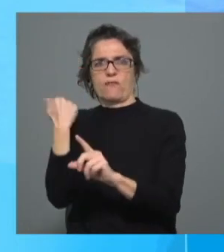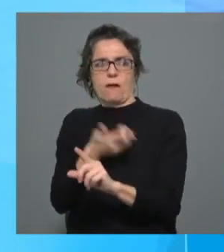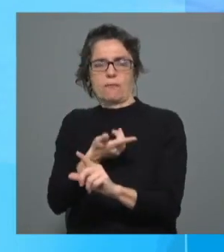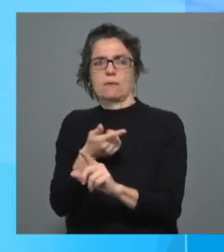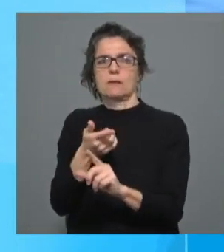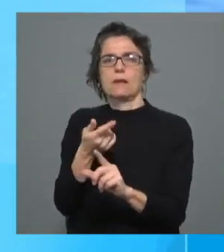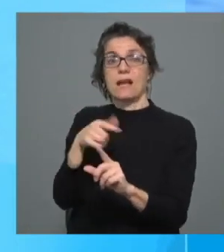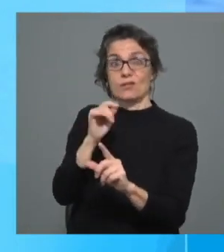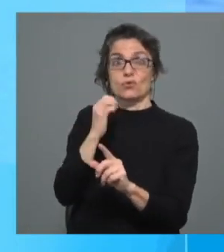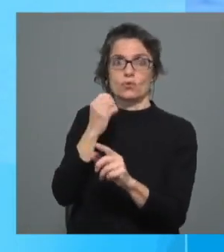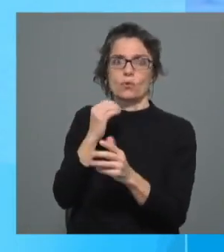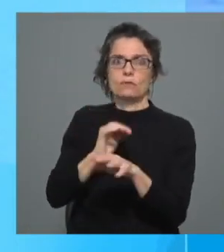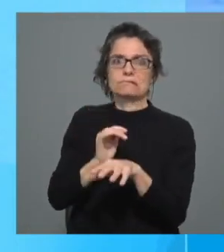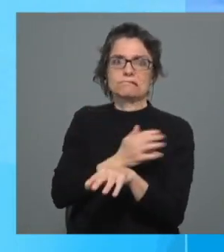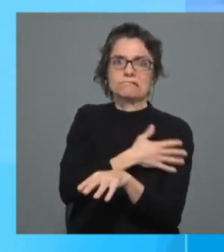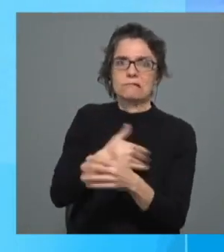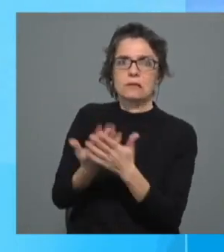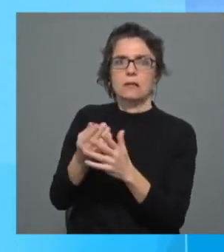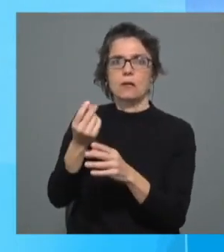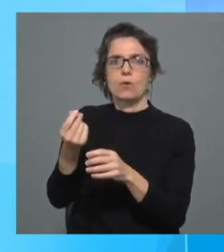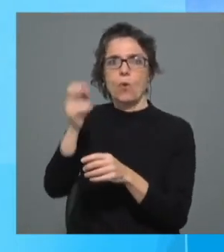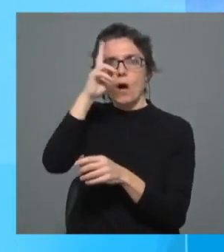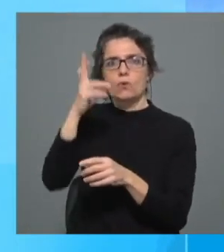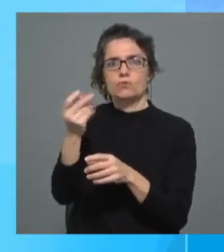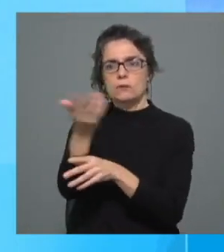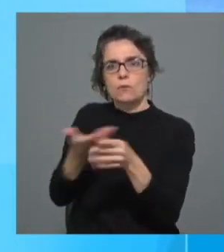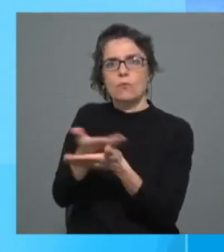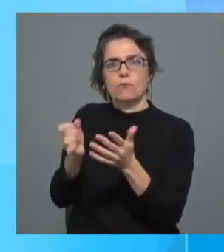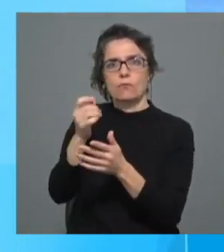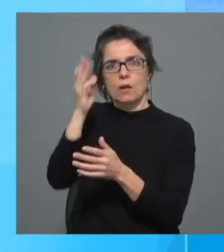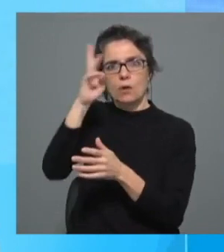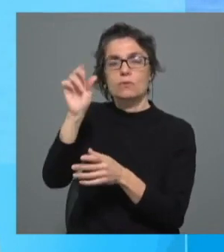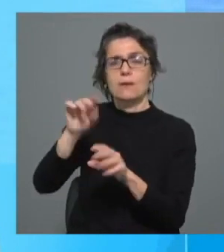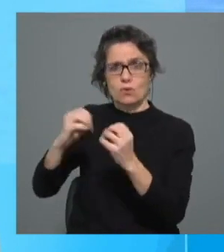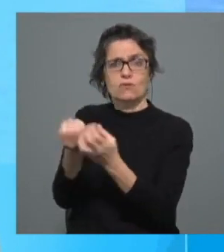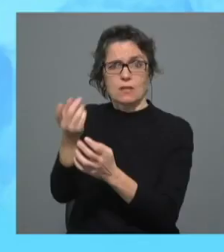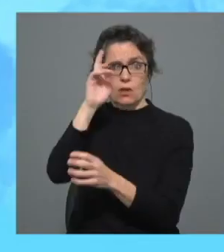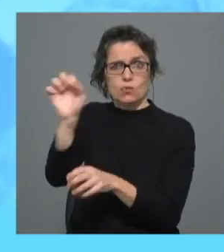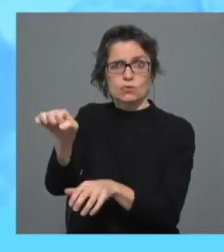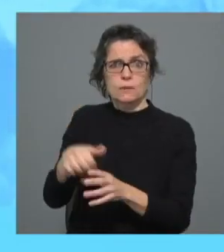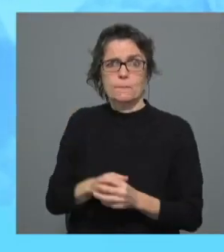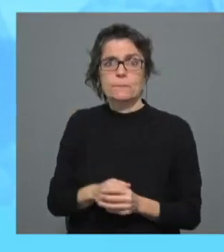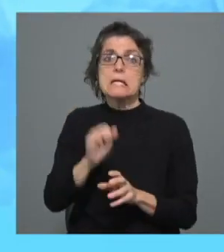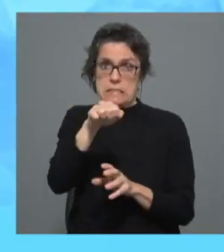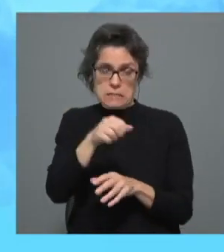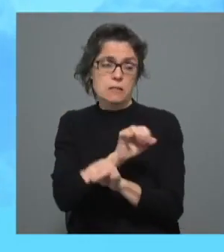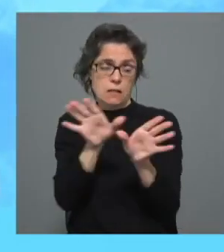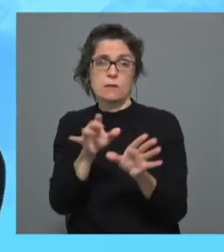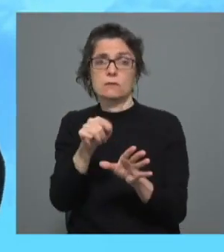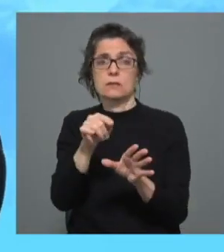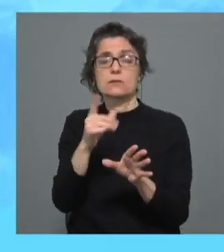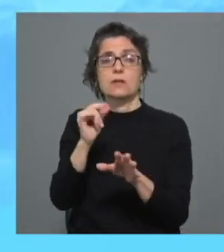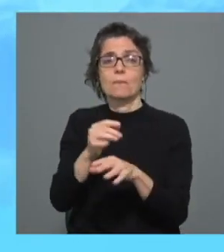a Rússia, a economia russa, também a sociedade russa. Certamente que sim, e também, está também a